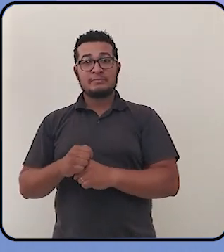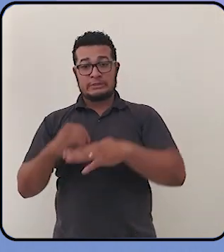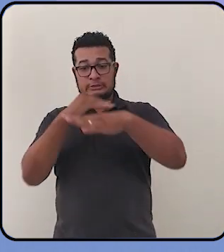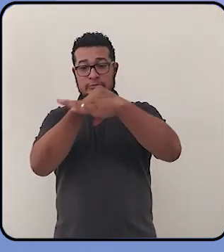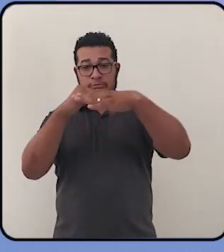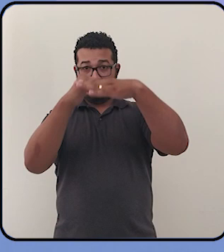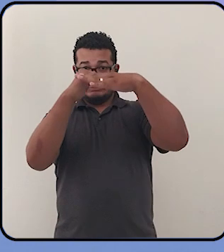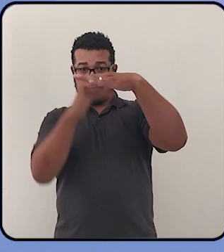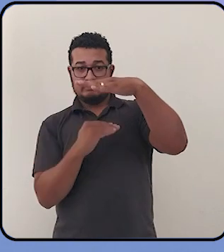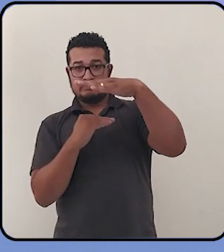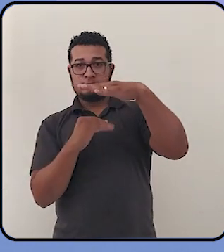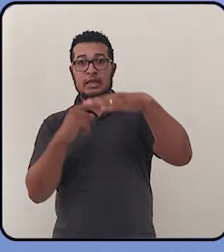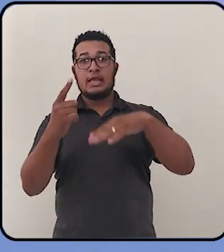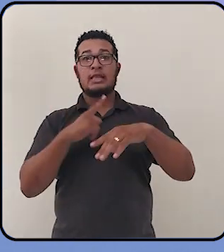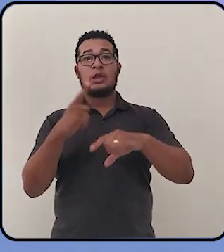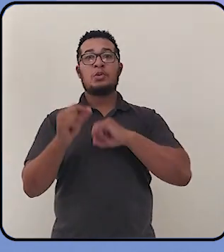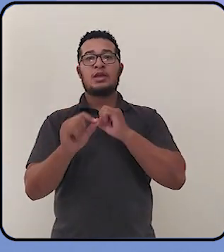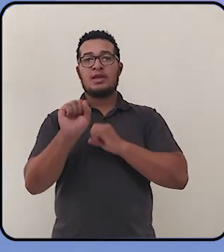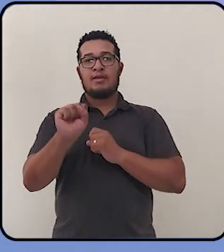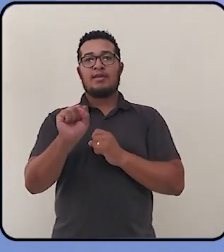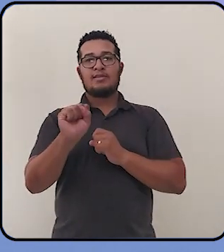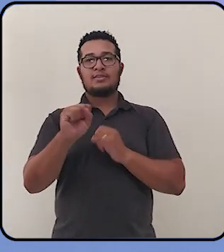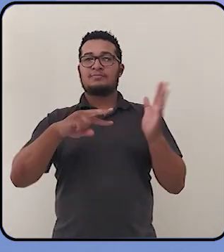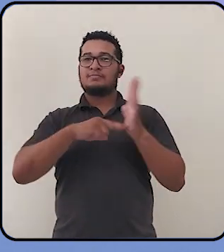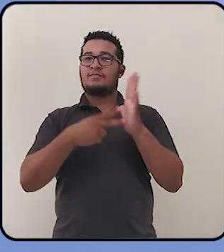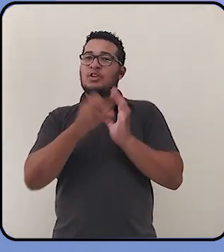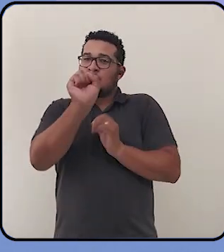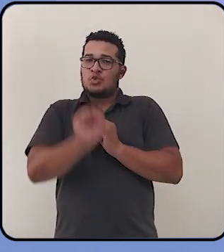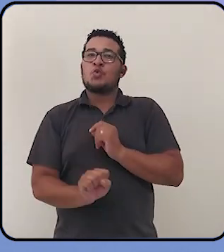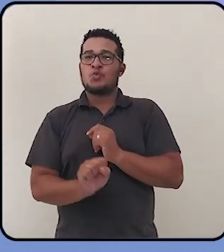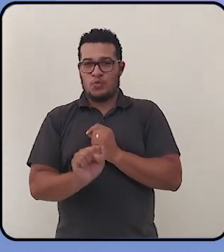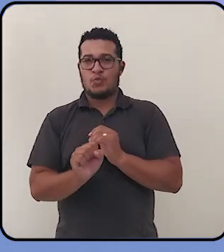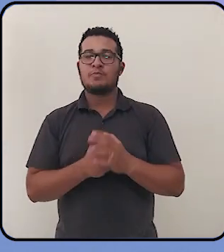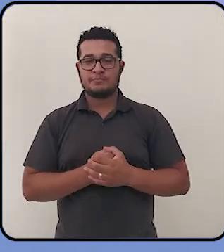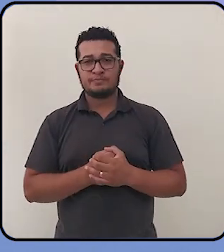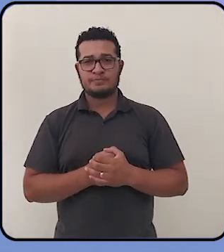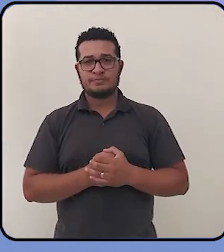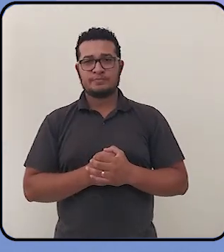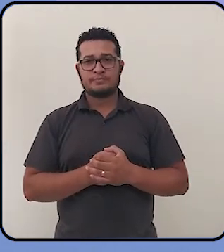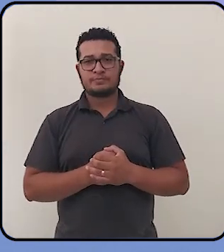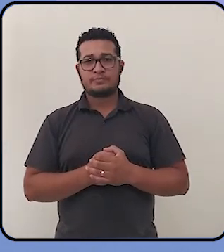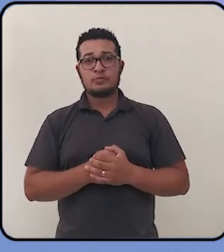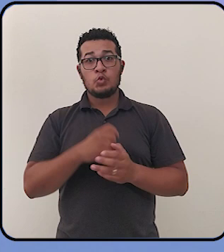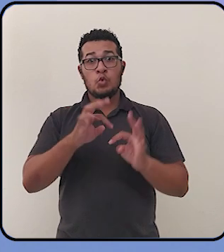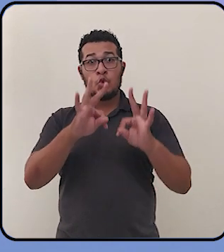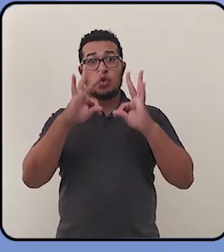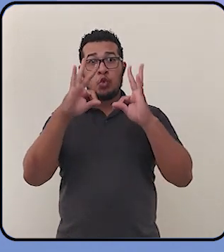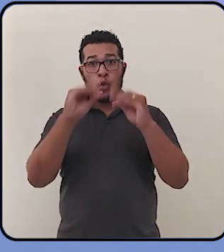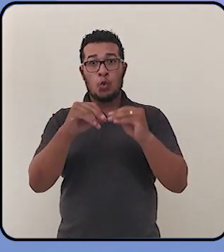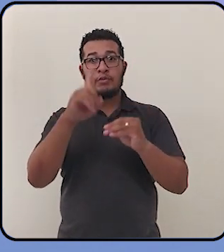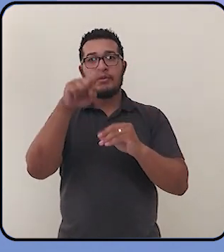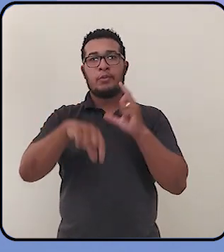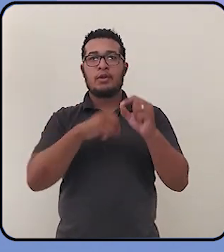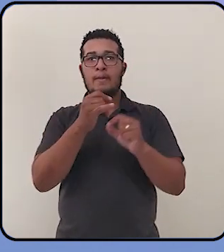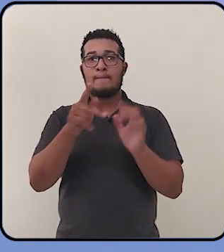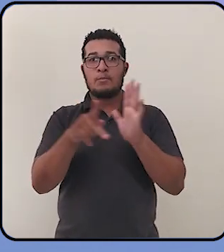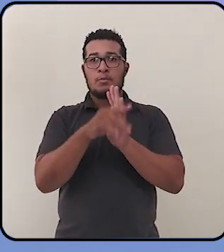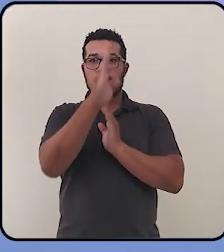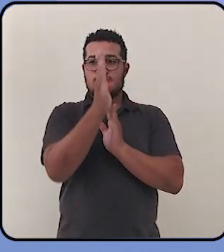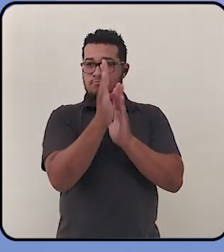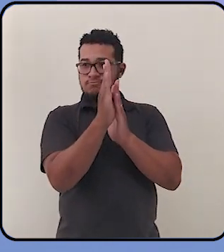estão abaixo têm um S de sul. Todos os pontos que estão à